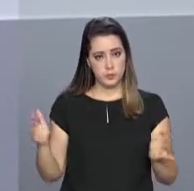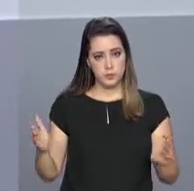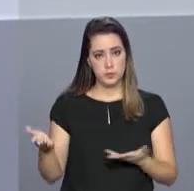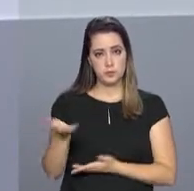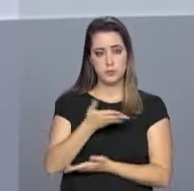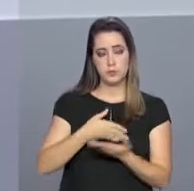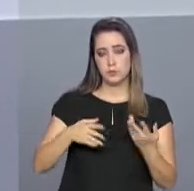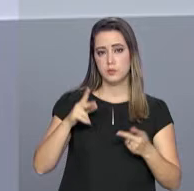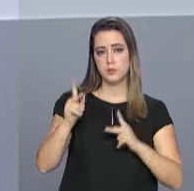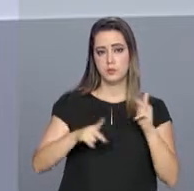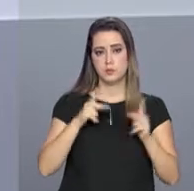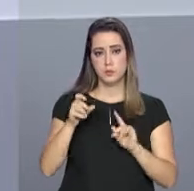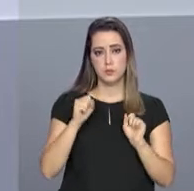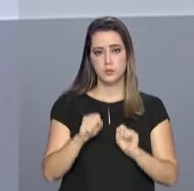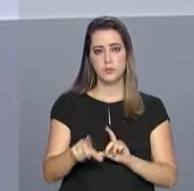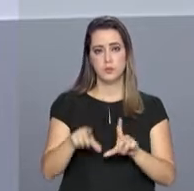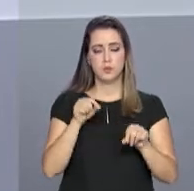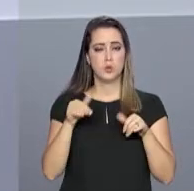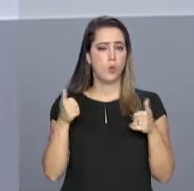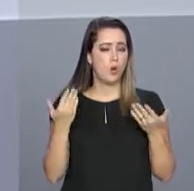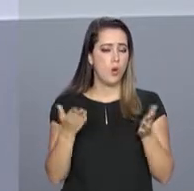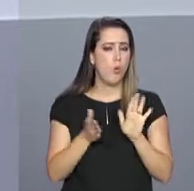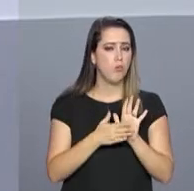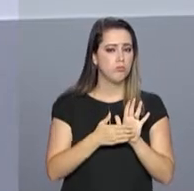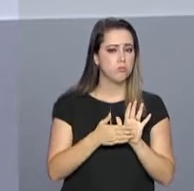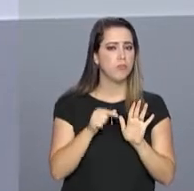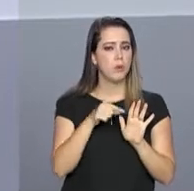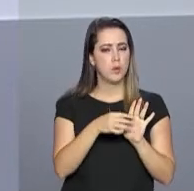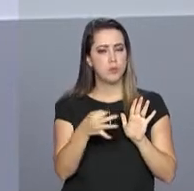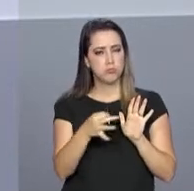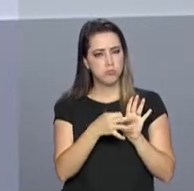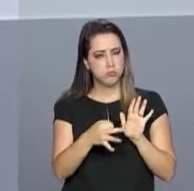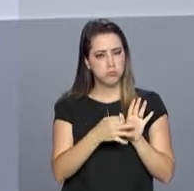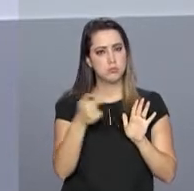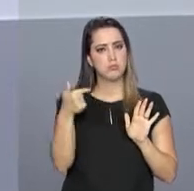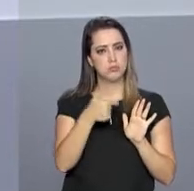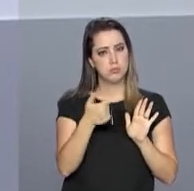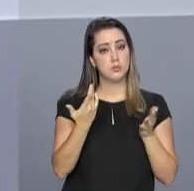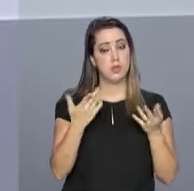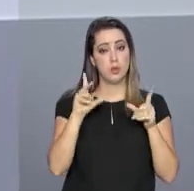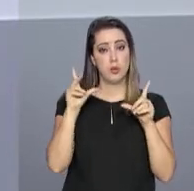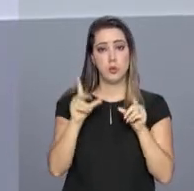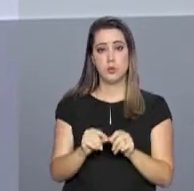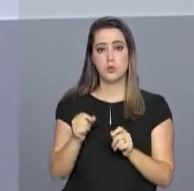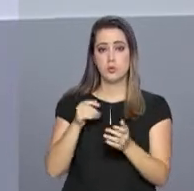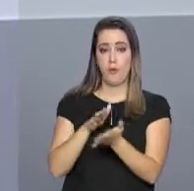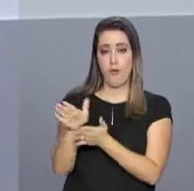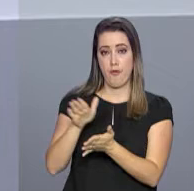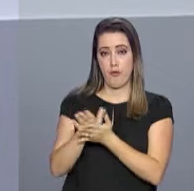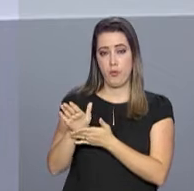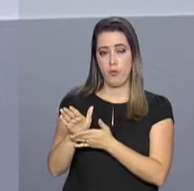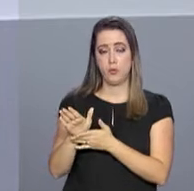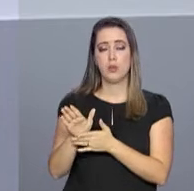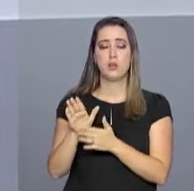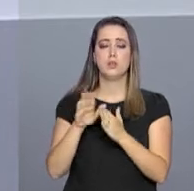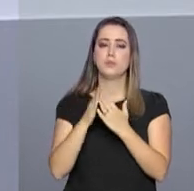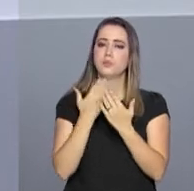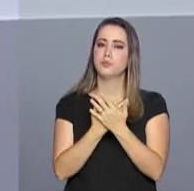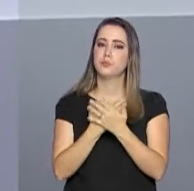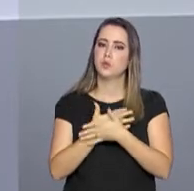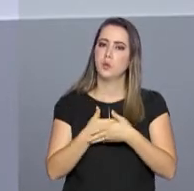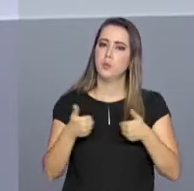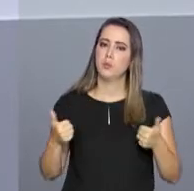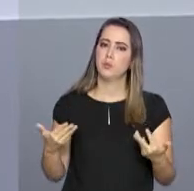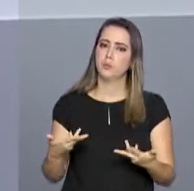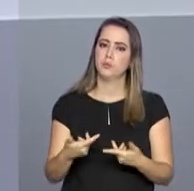para que a população possa opinar sobre a proposta com as mudanças o governo quer reduzir a evasão escolar e aumentar a qualidade do